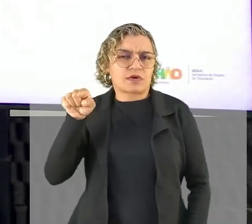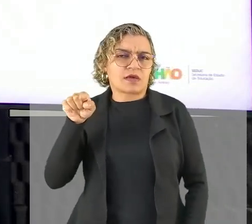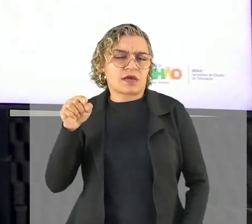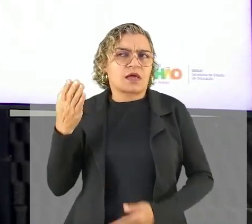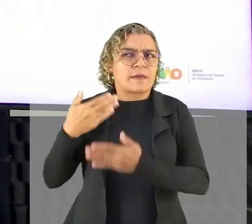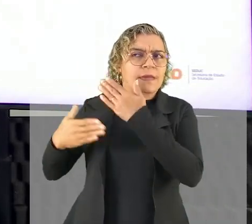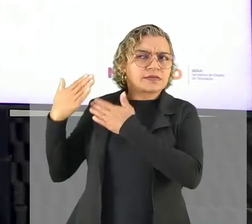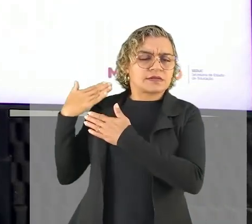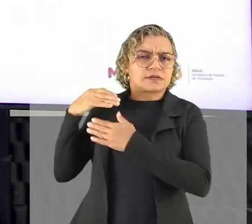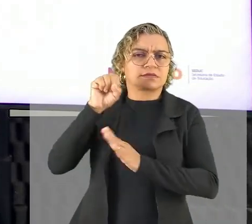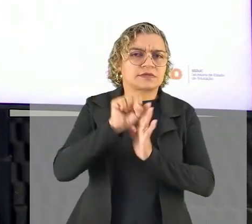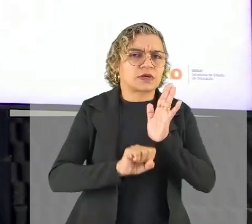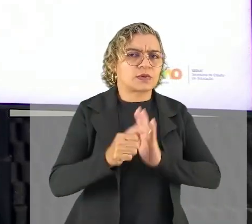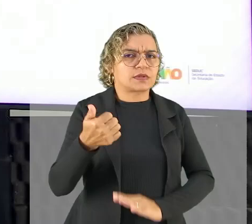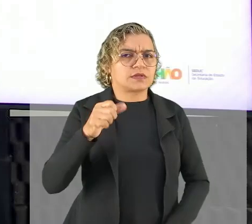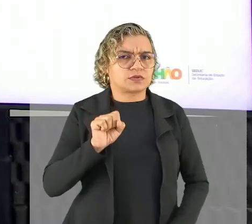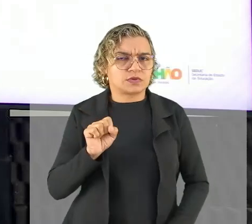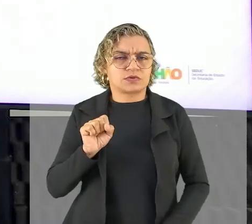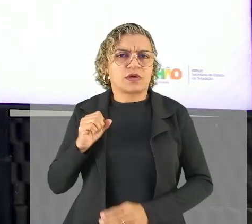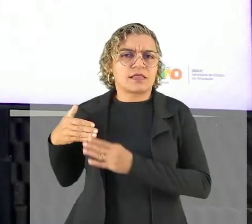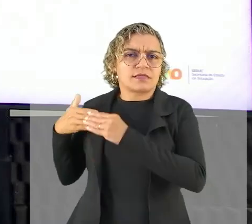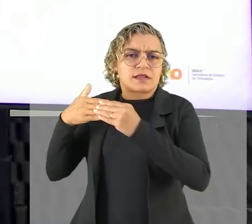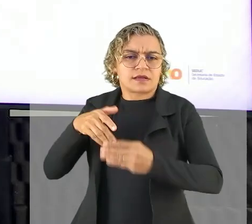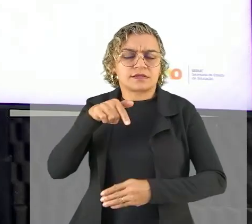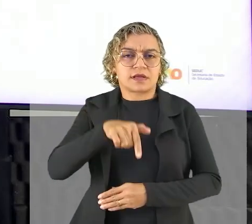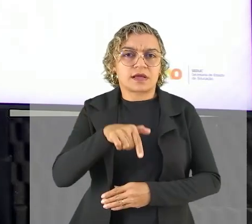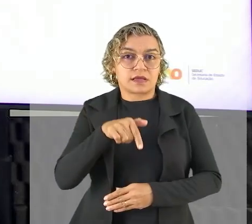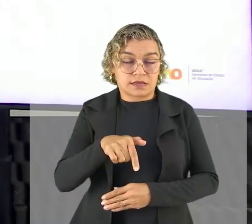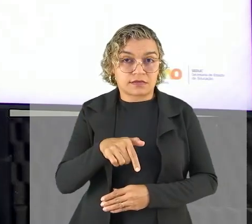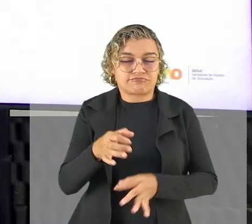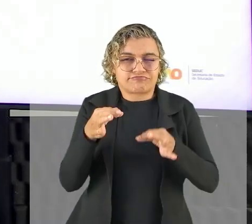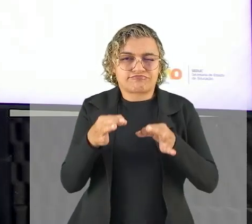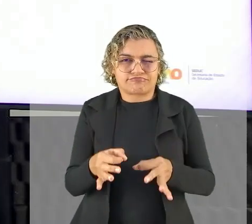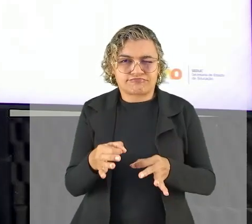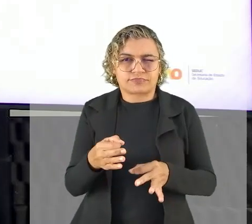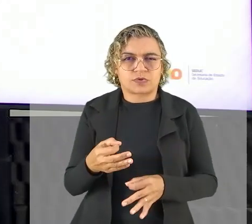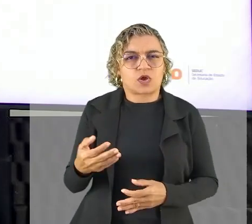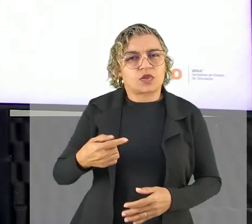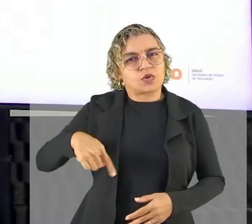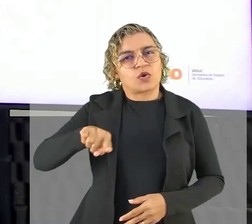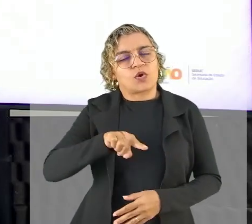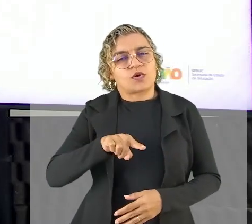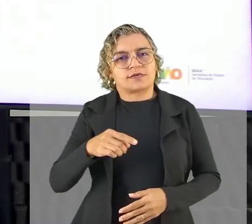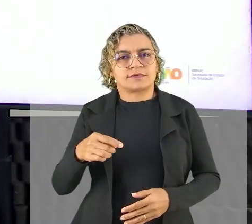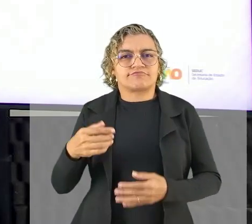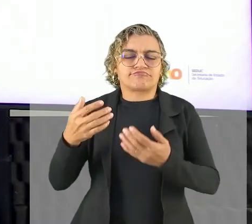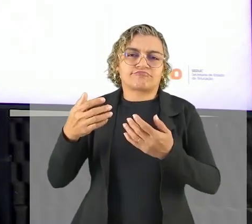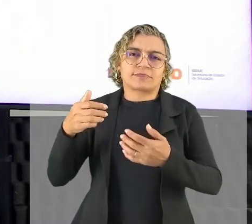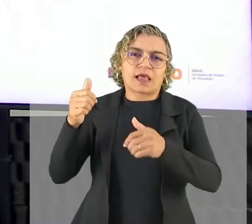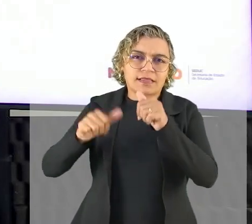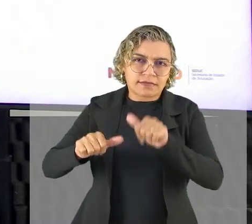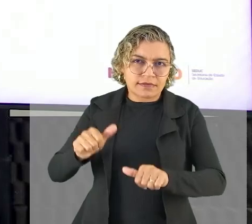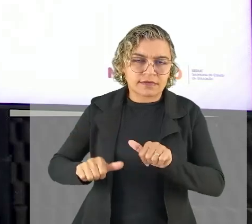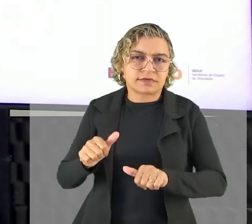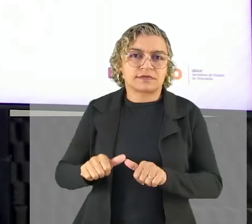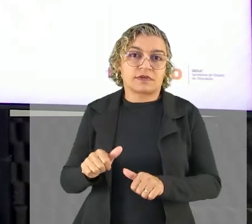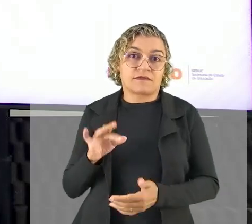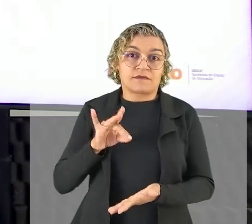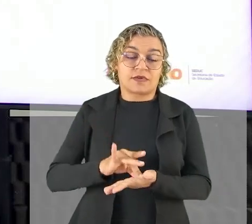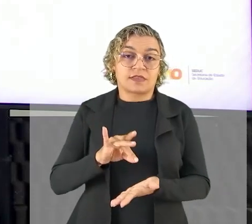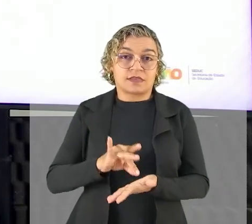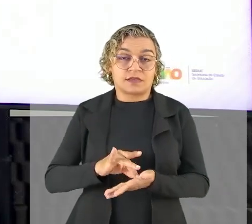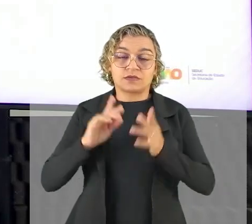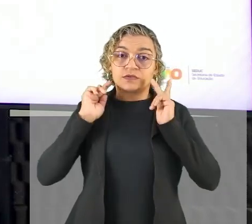e que a gente pode trazer perfeitamente, que cabem perfeitamente para a gente analisar a realidade do